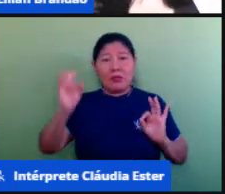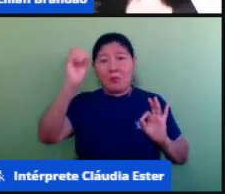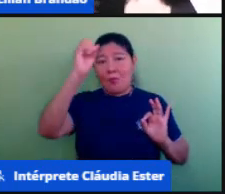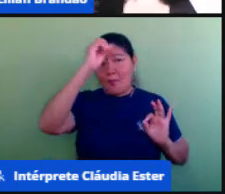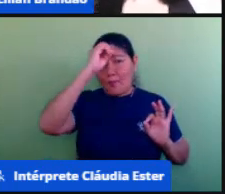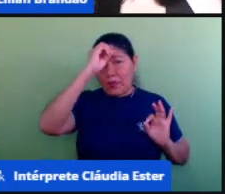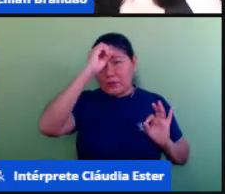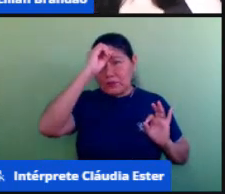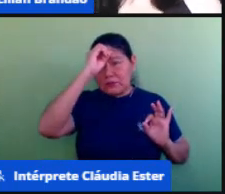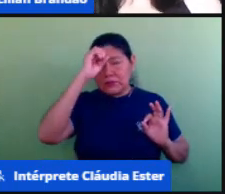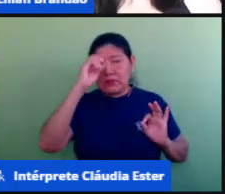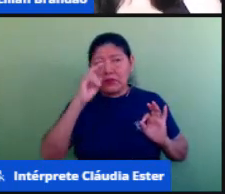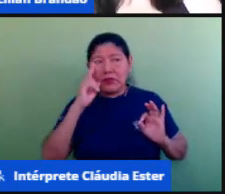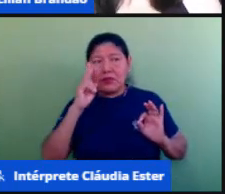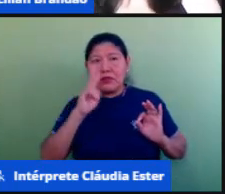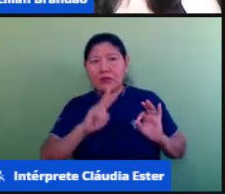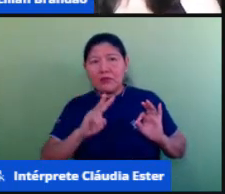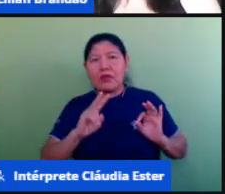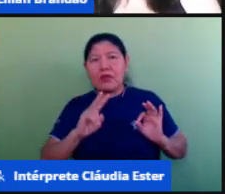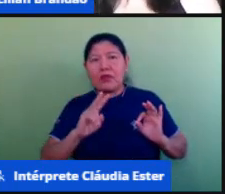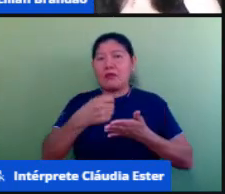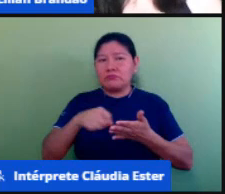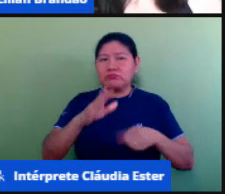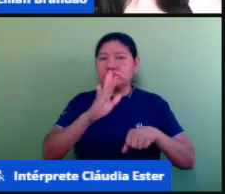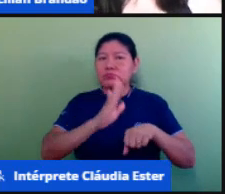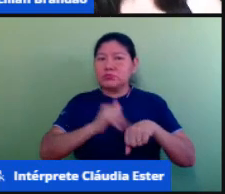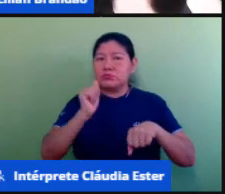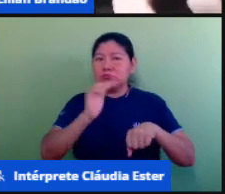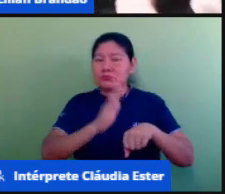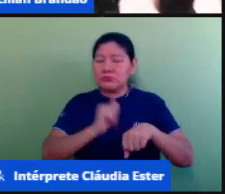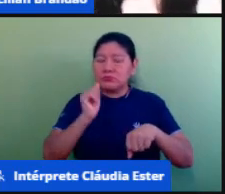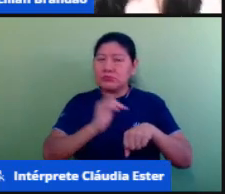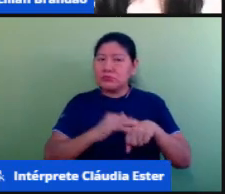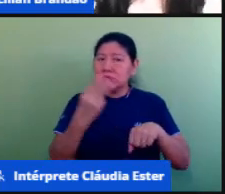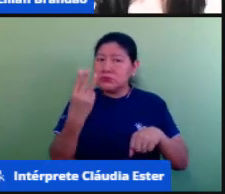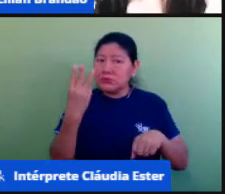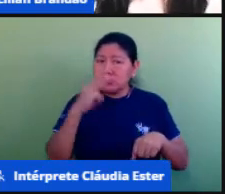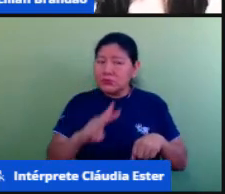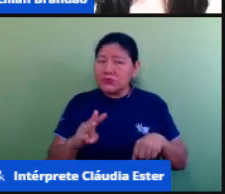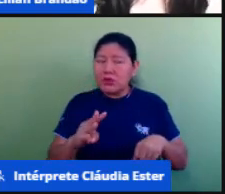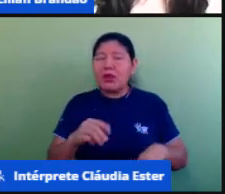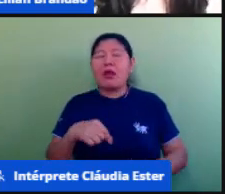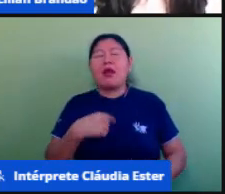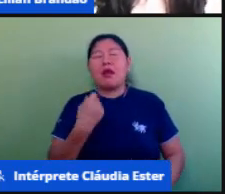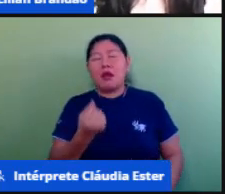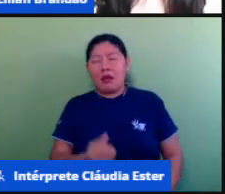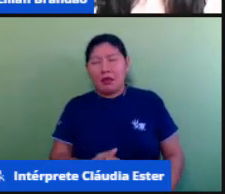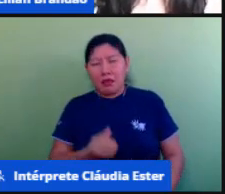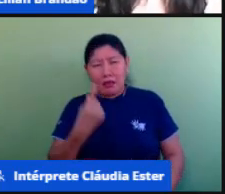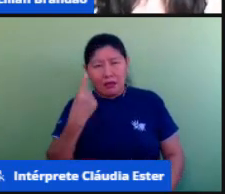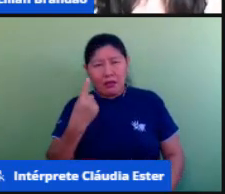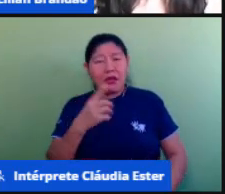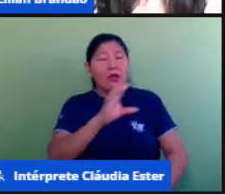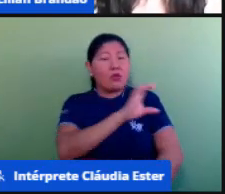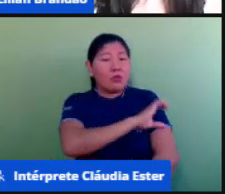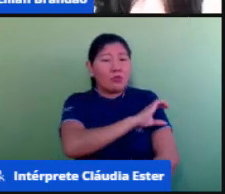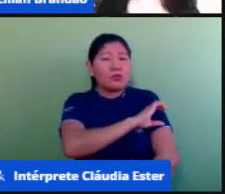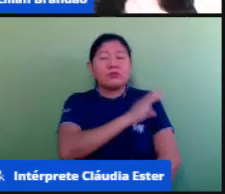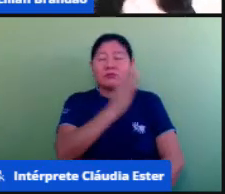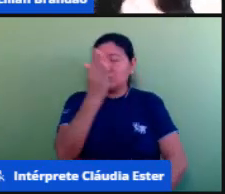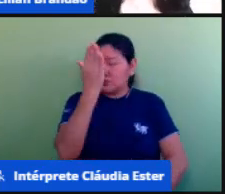3 dias consecutivos na aula já faz com que a equipe possa intervir diante daquela